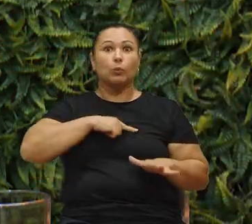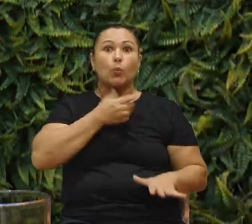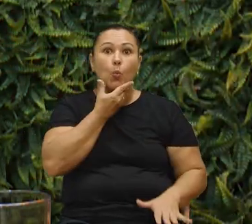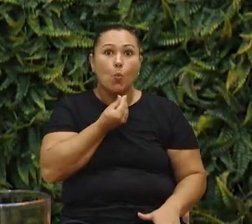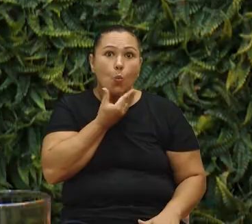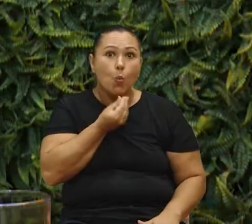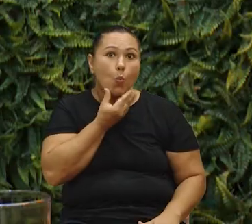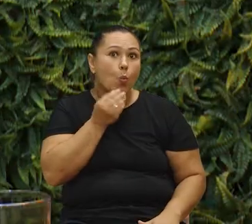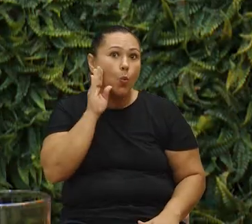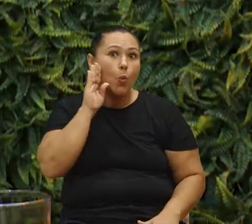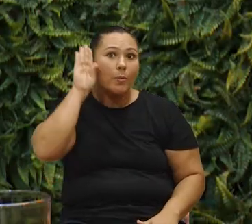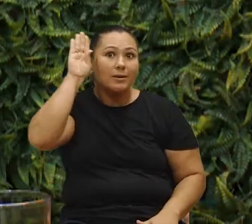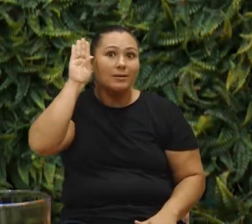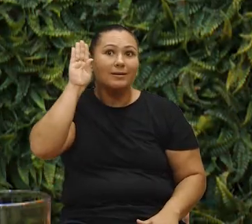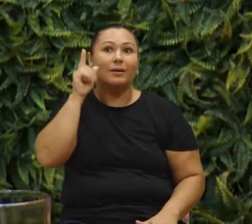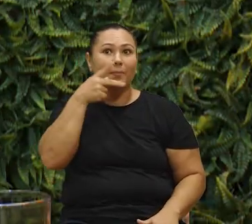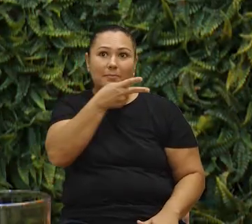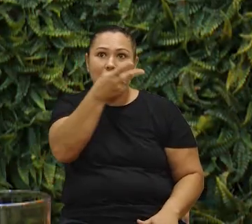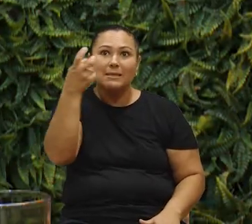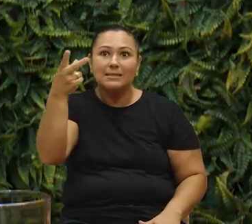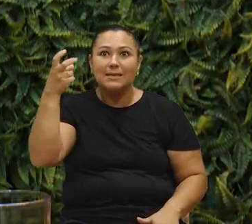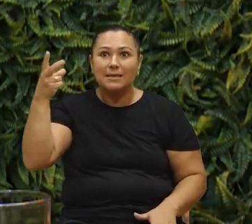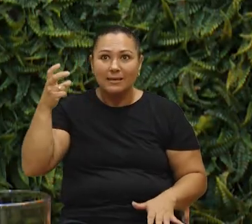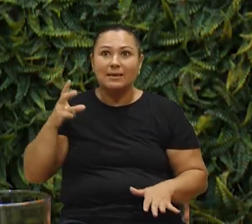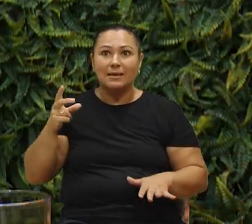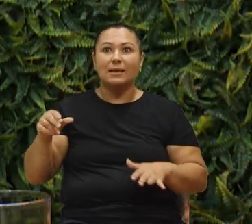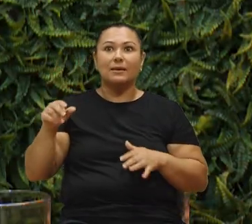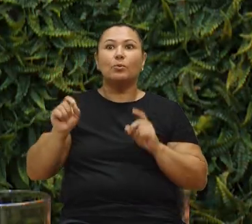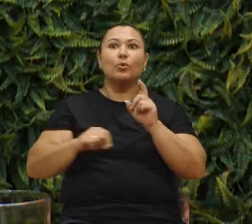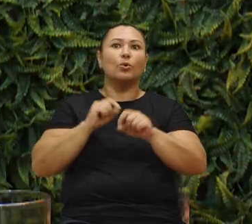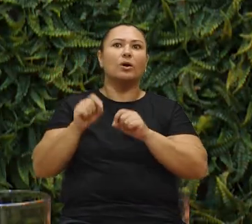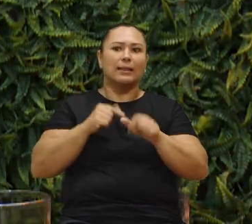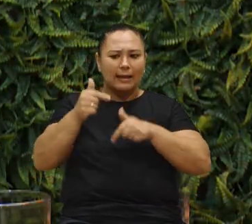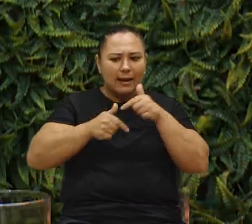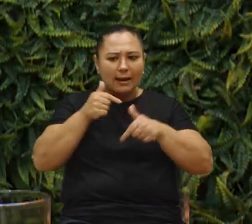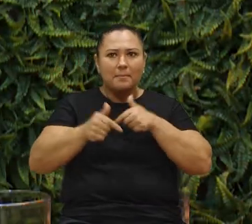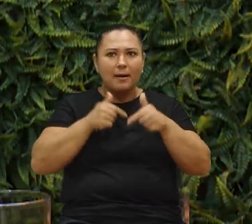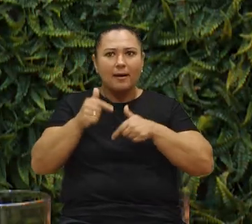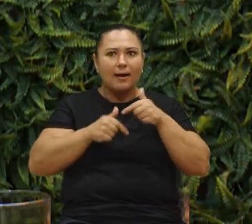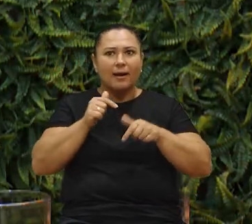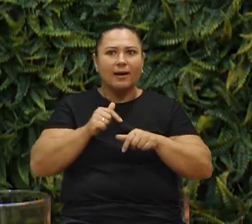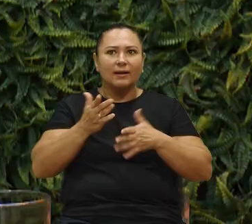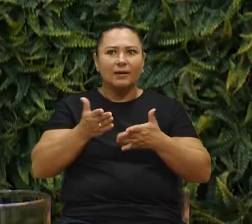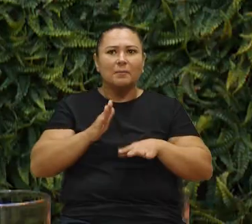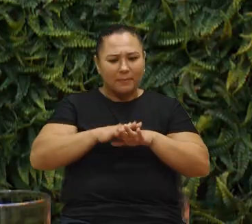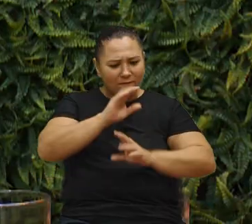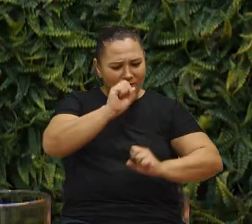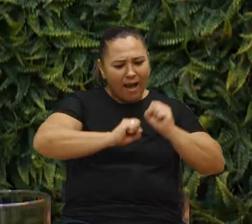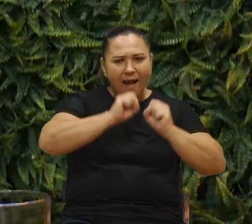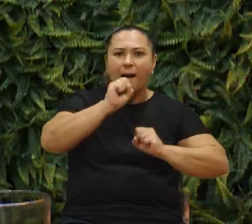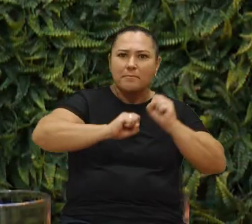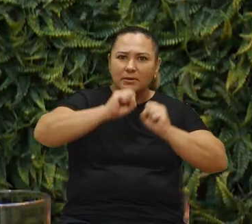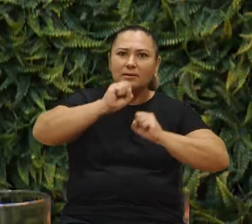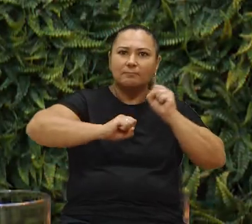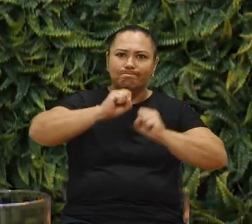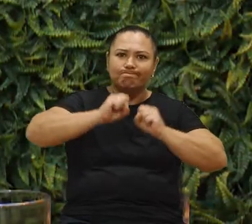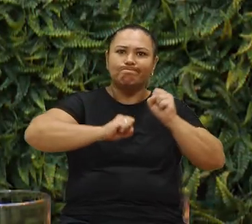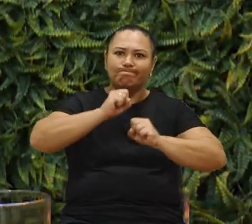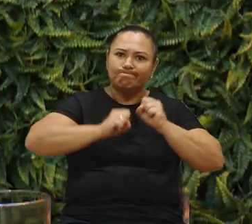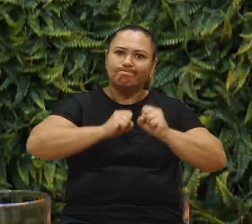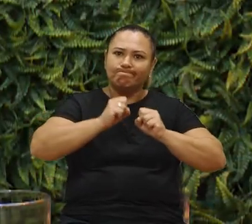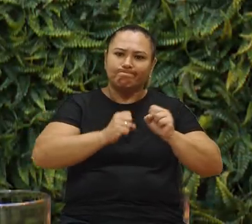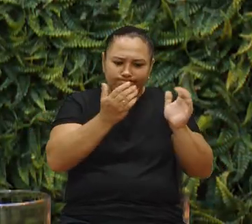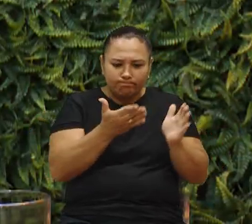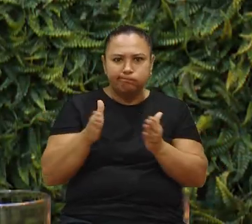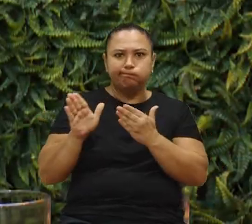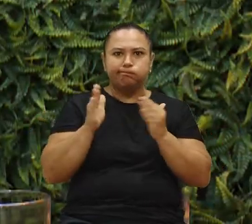resistências, principalmente nós homens, e eu percebo isso no âmbito em que as pessoas trabalham mais em chão de fábrica,